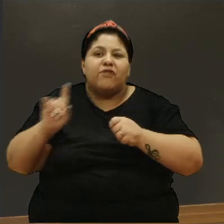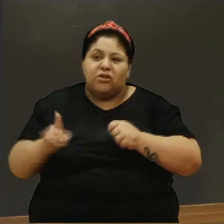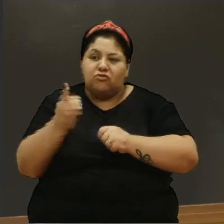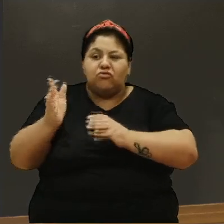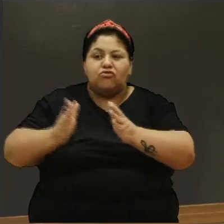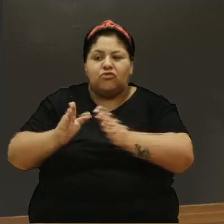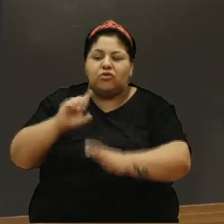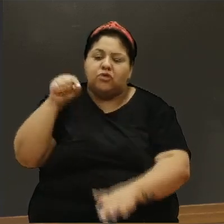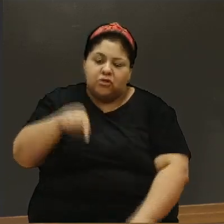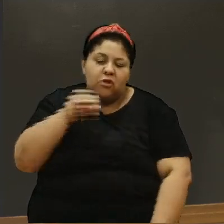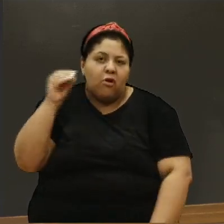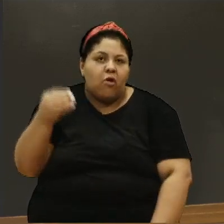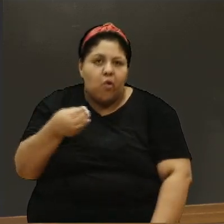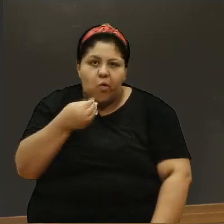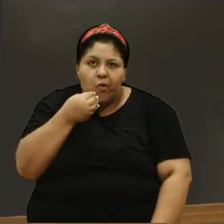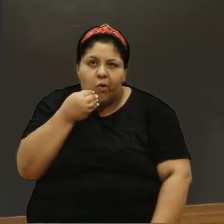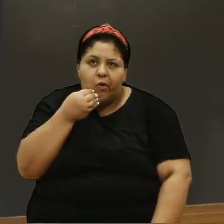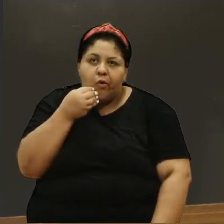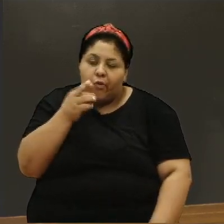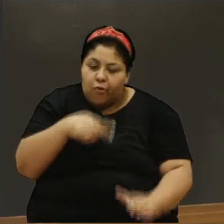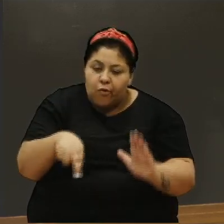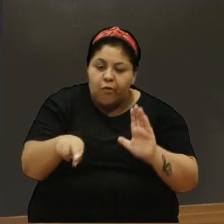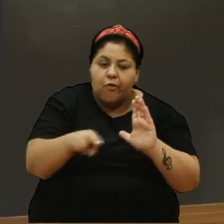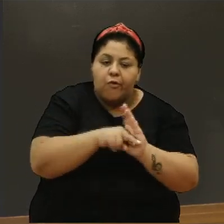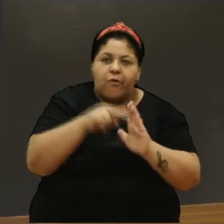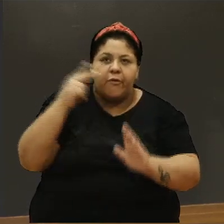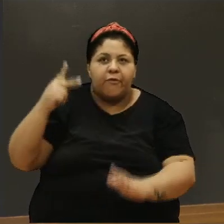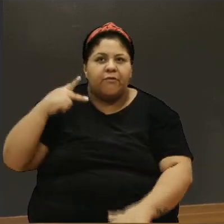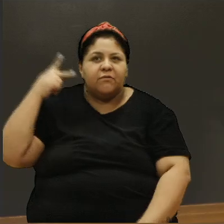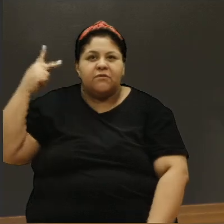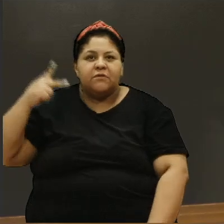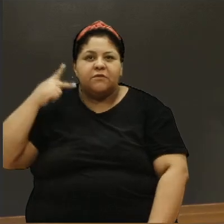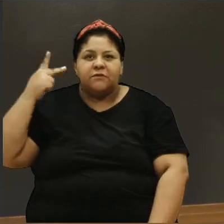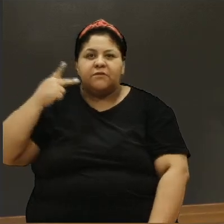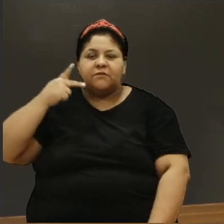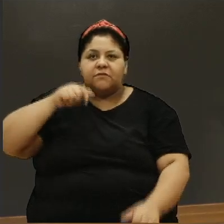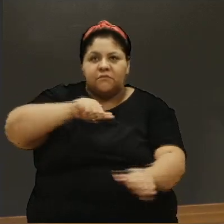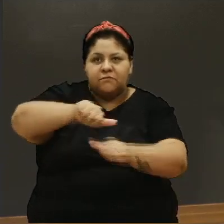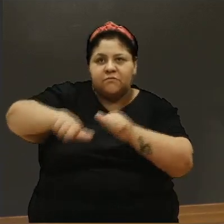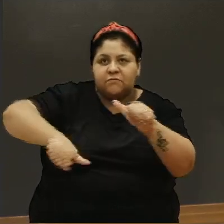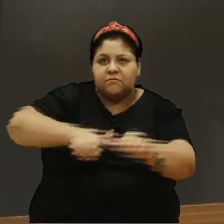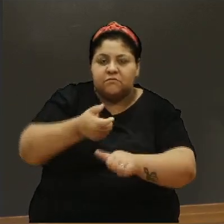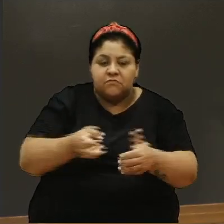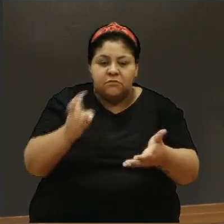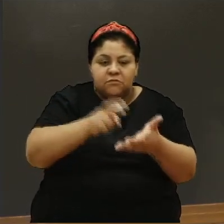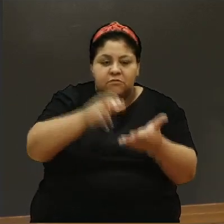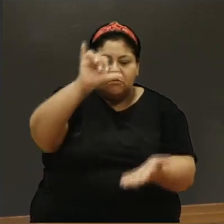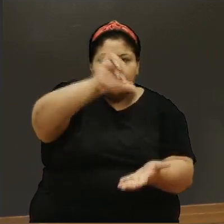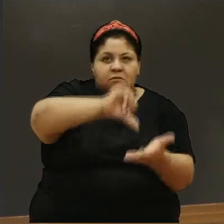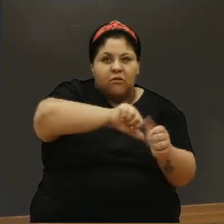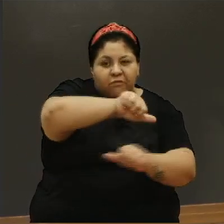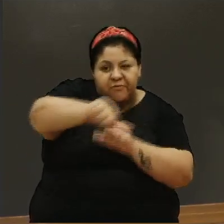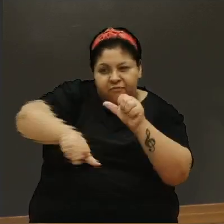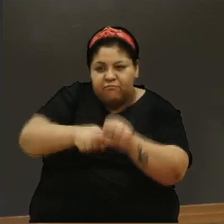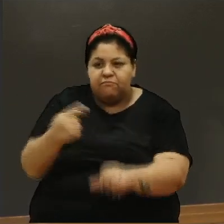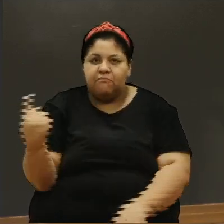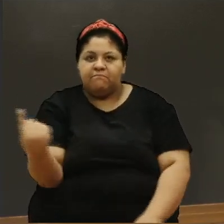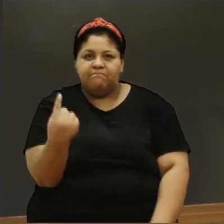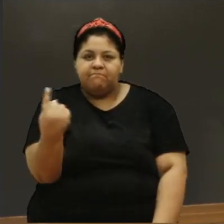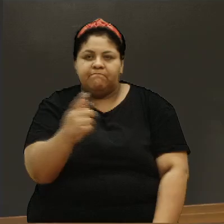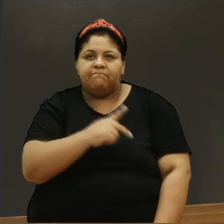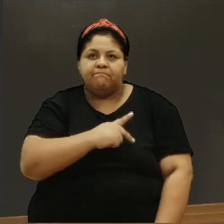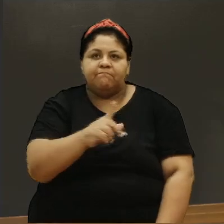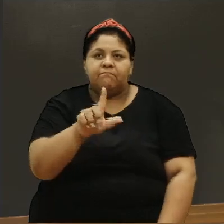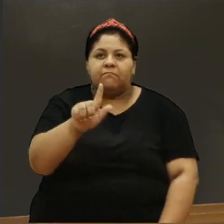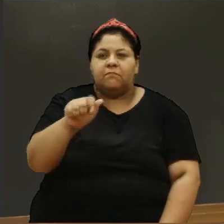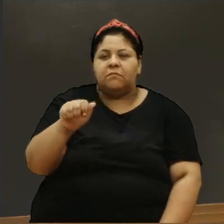isso, obviamente, é resultado de uma política de transformar o Banco Central em independente. O presidente